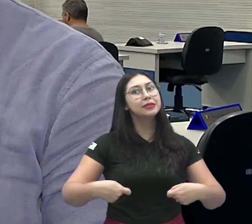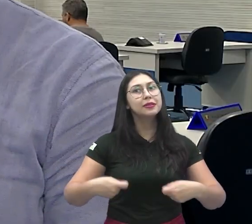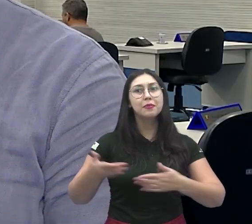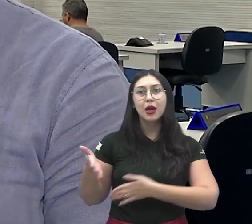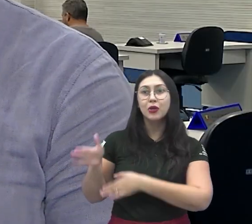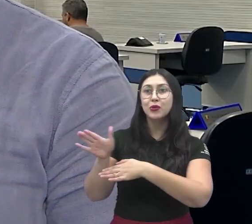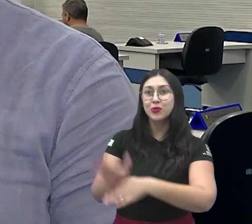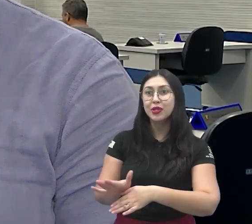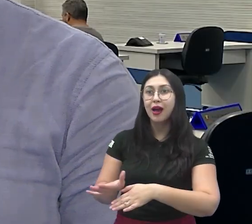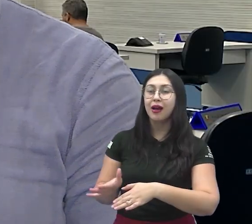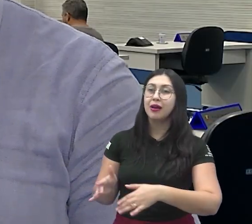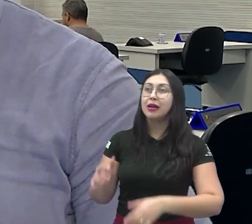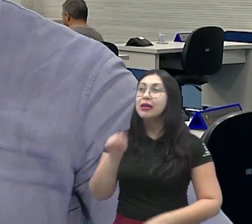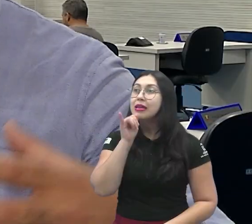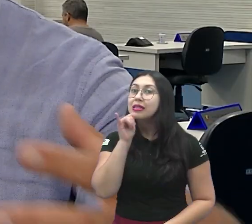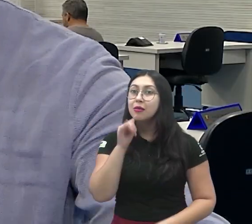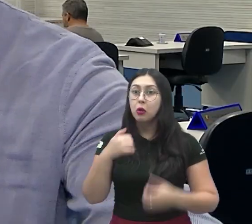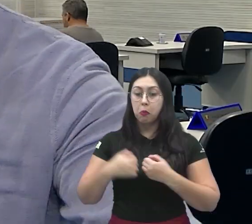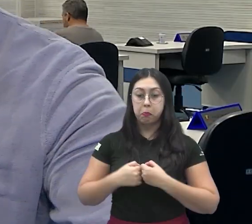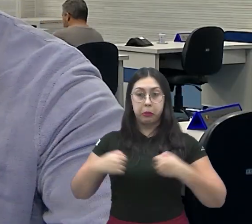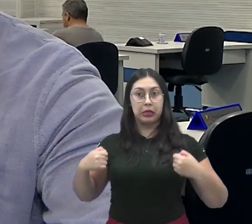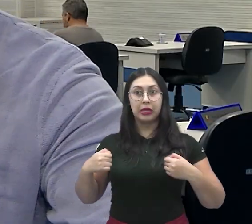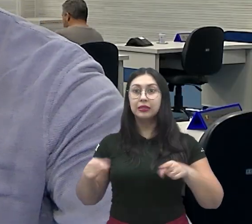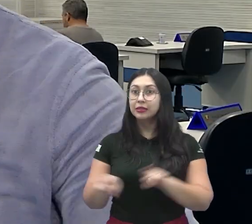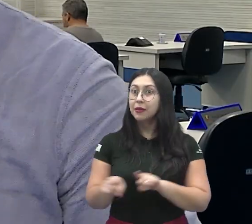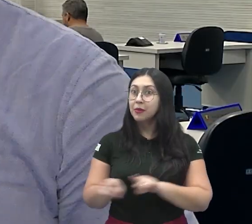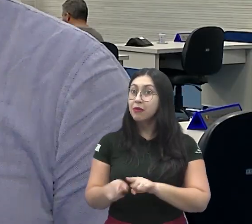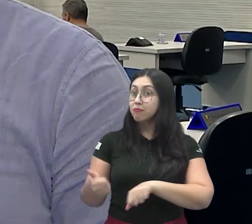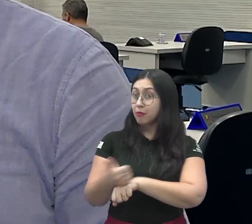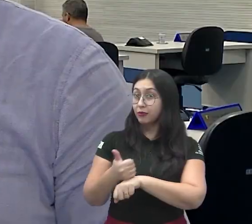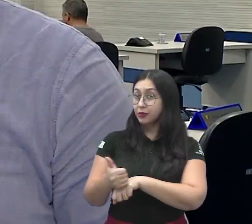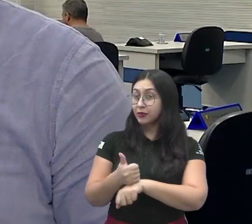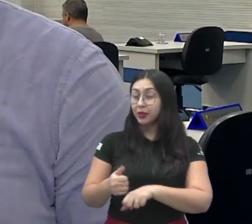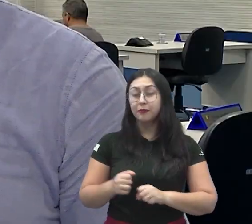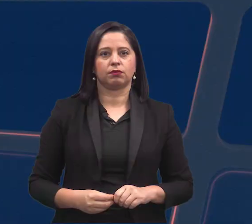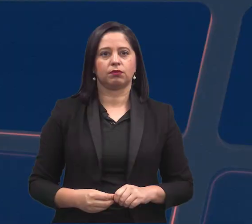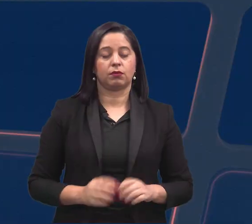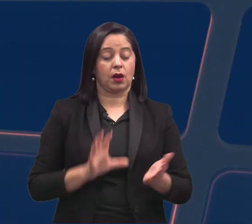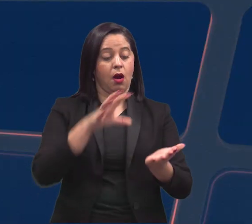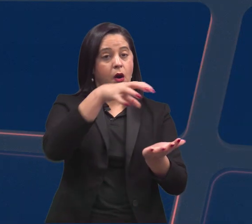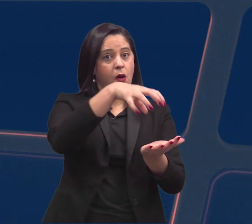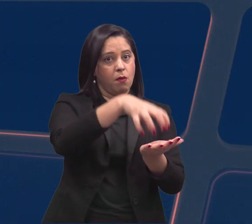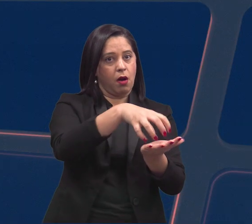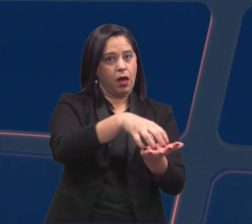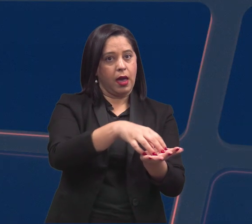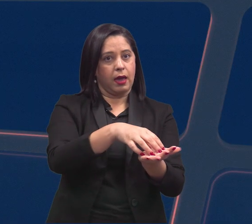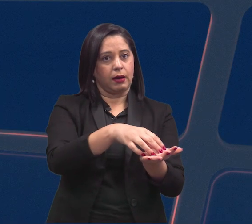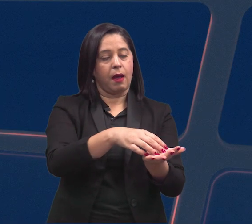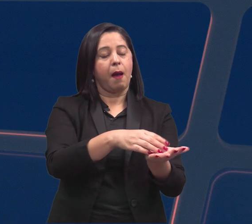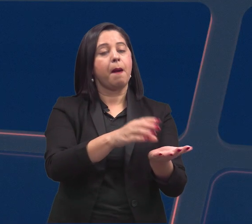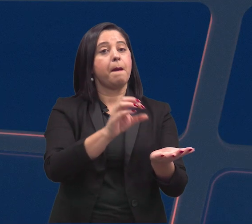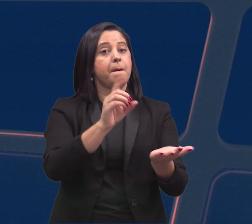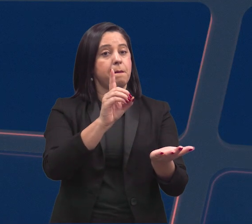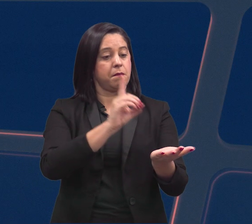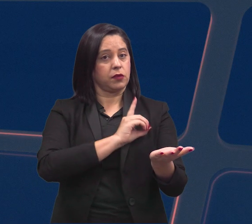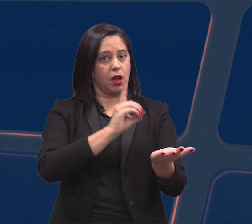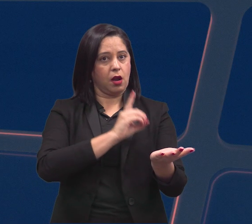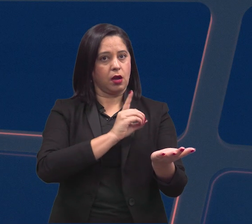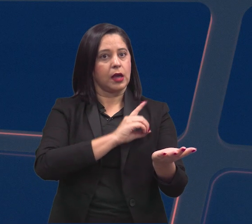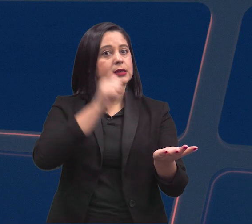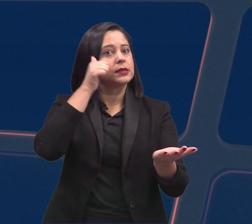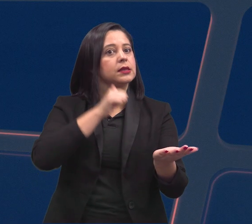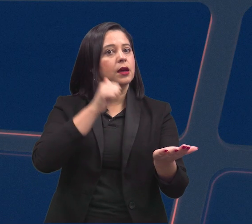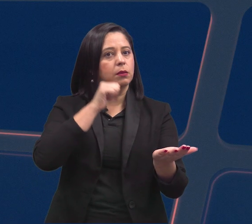trabalha a questão competitiva, desde um programa do atleta cidadão até o alto rendimento. Vereadores da Câmara Municipal